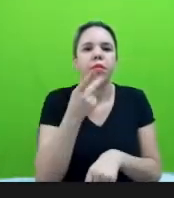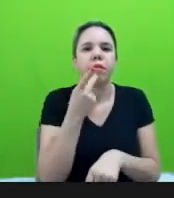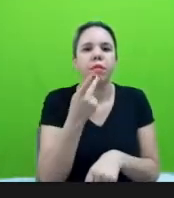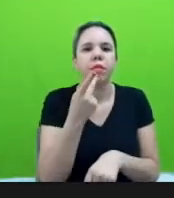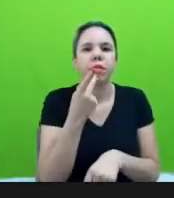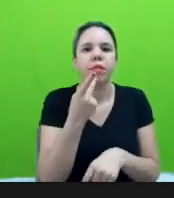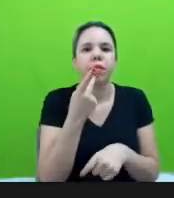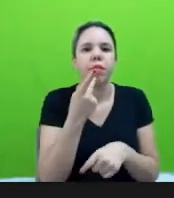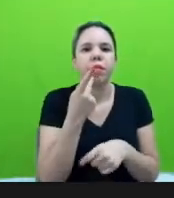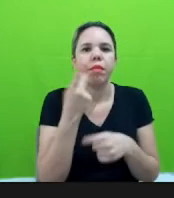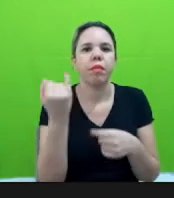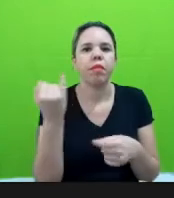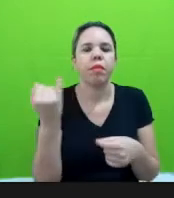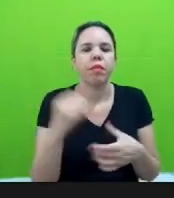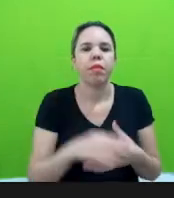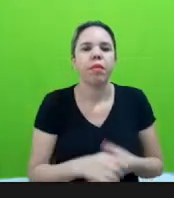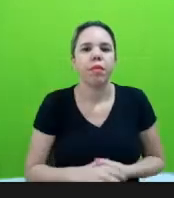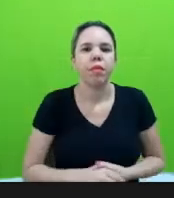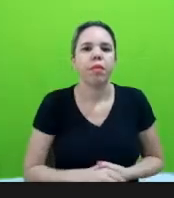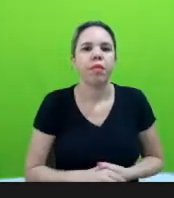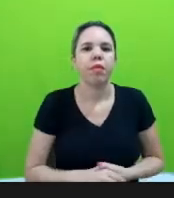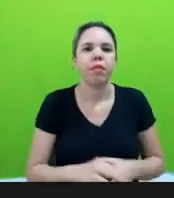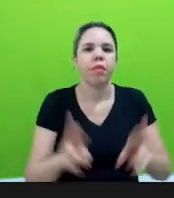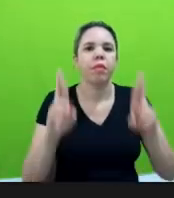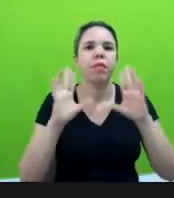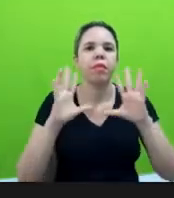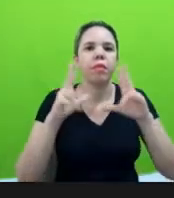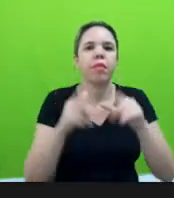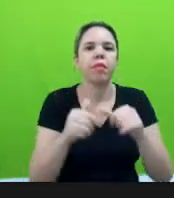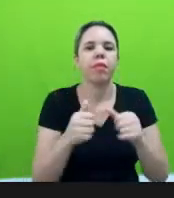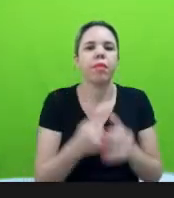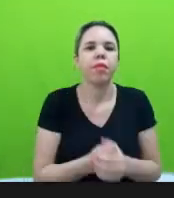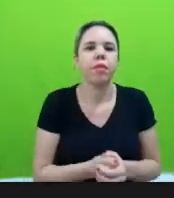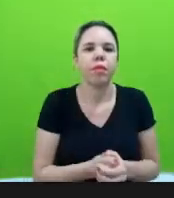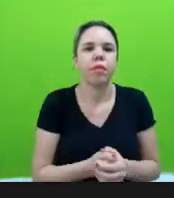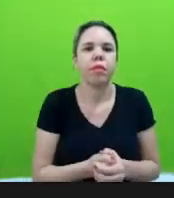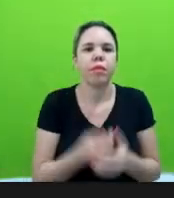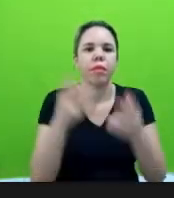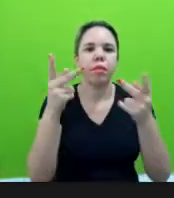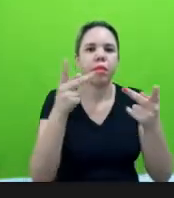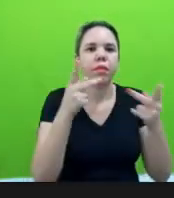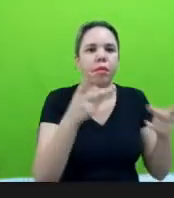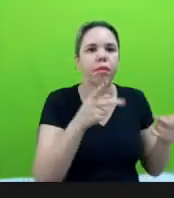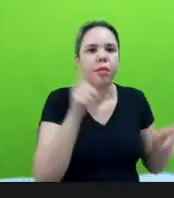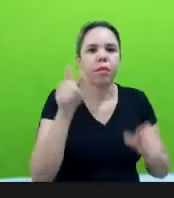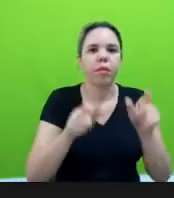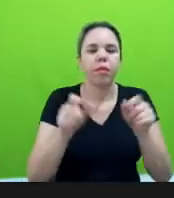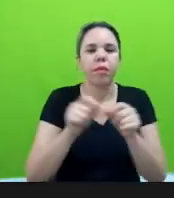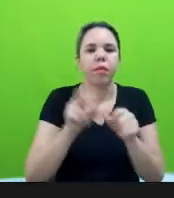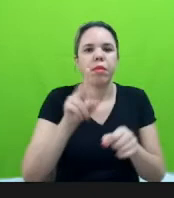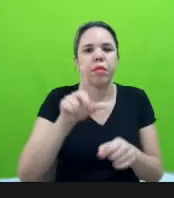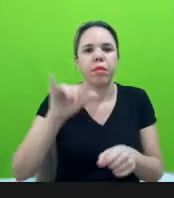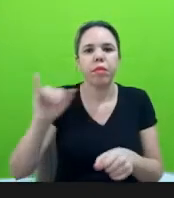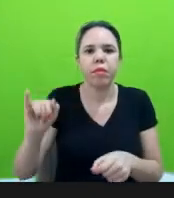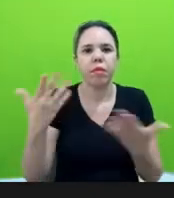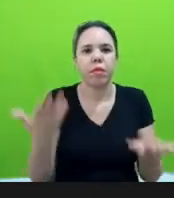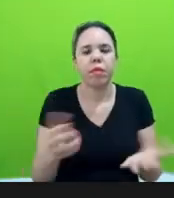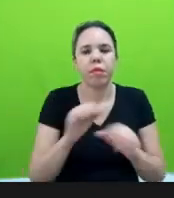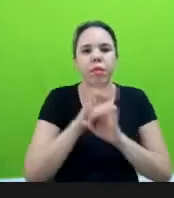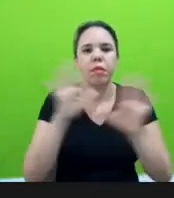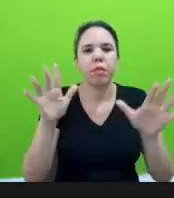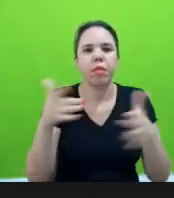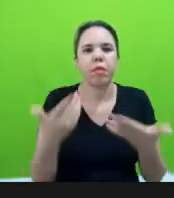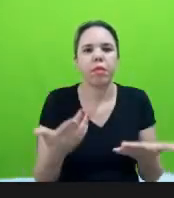que é importante, órgãos que respeitam, outros que não, mas também convidar as pessoas a fazerem uso da LAI para que se aumente a transparência pública no